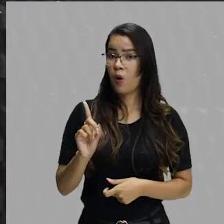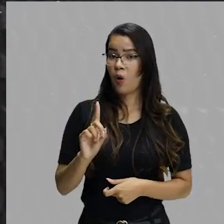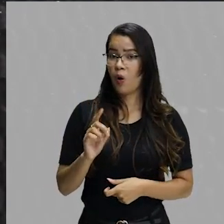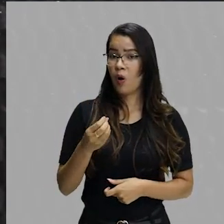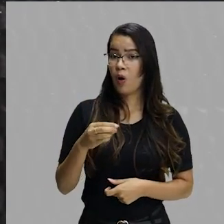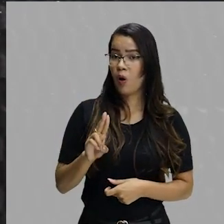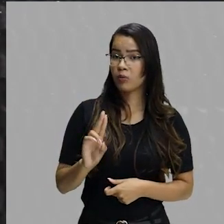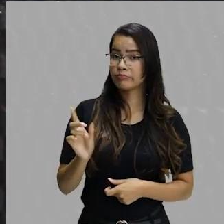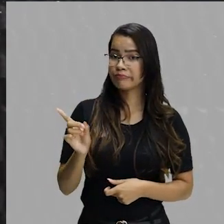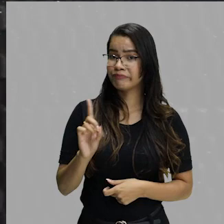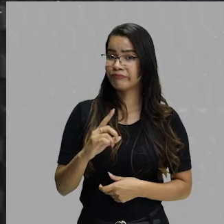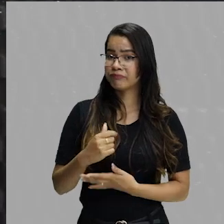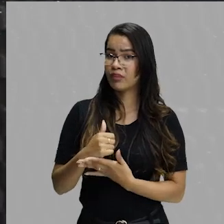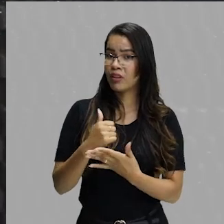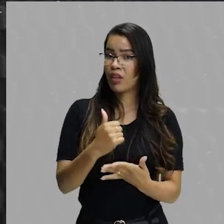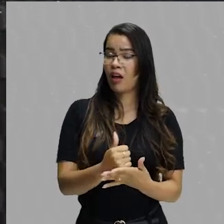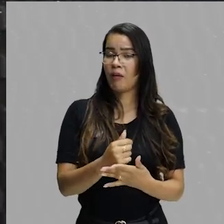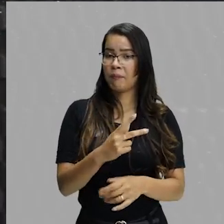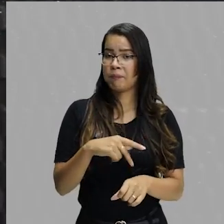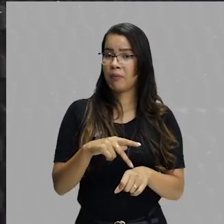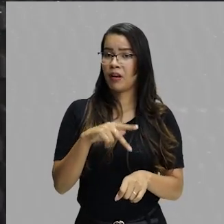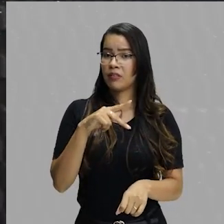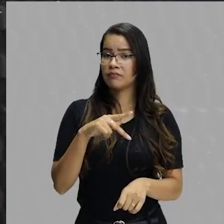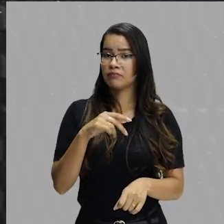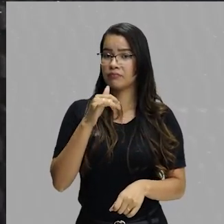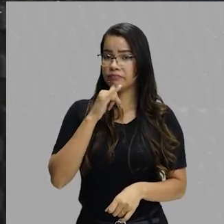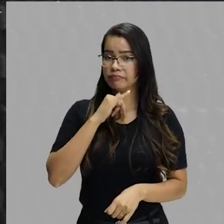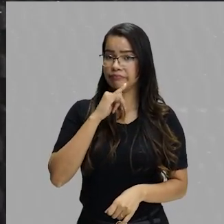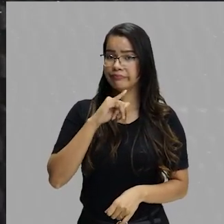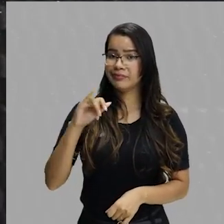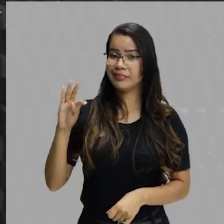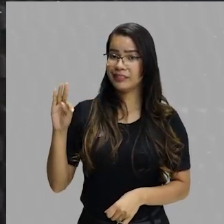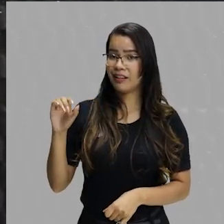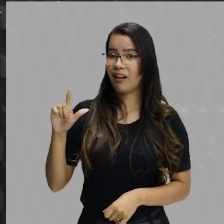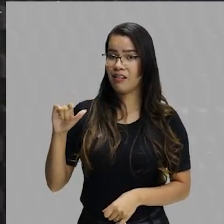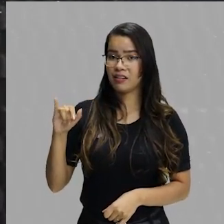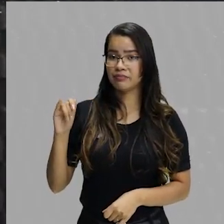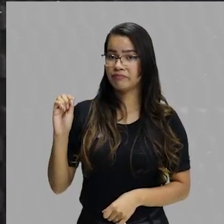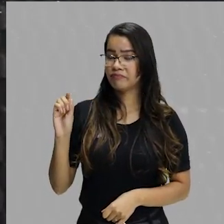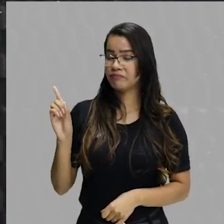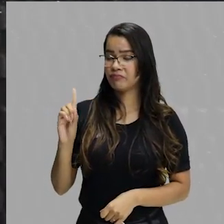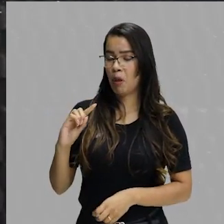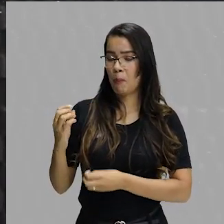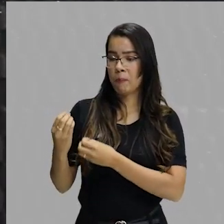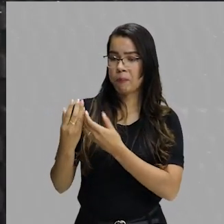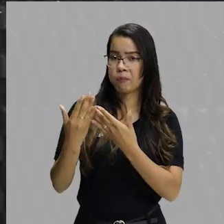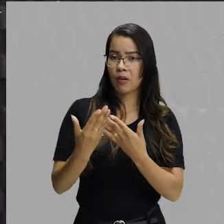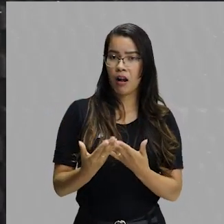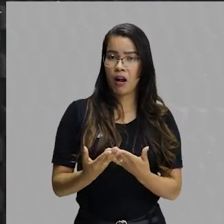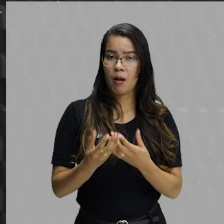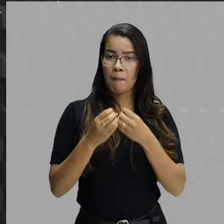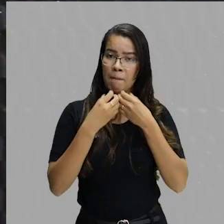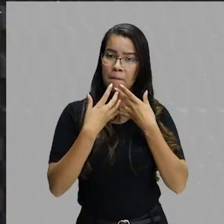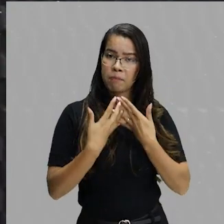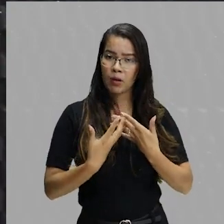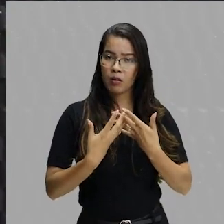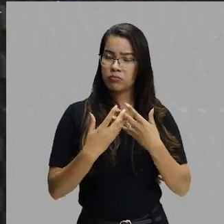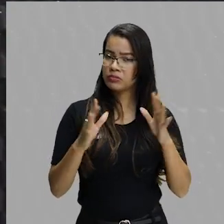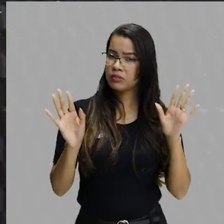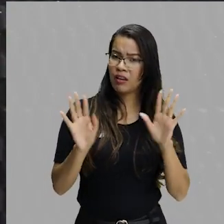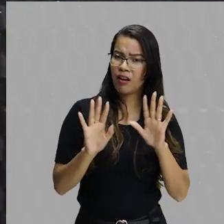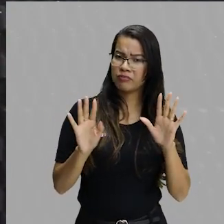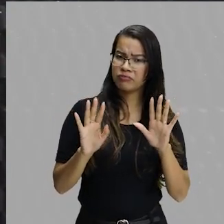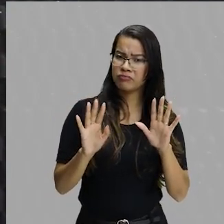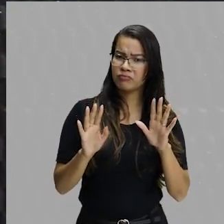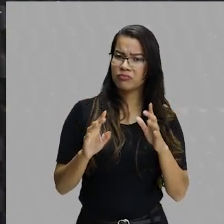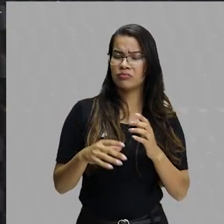da Itália. A Itália não foi beneficiada, apesar de estar ao lado dos países vencedores da guerra, mas a Itália não recebeu os